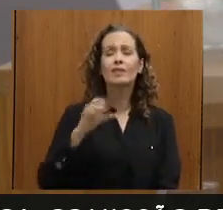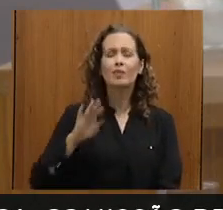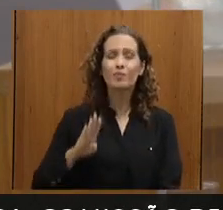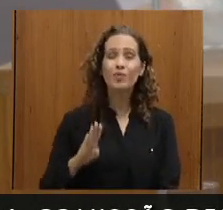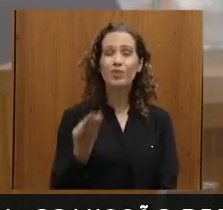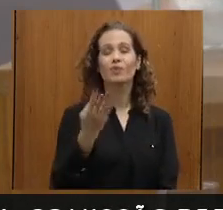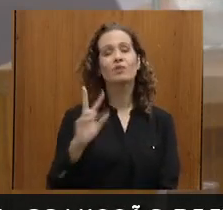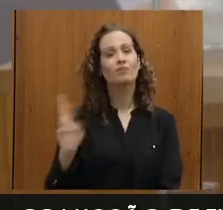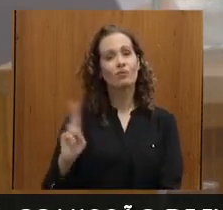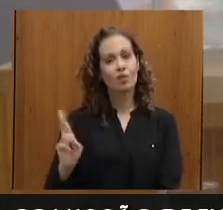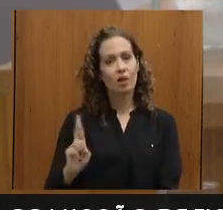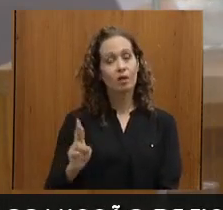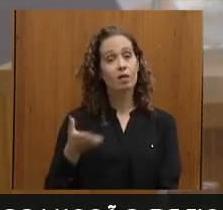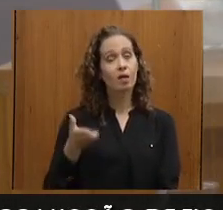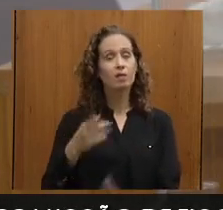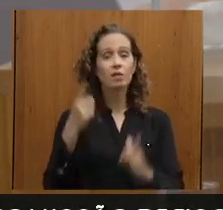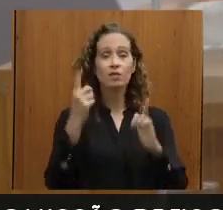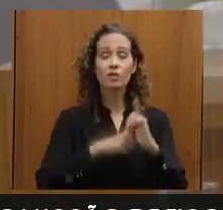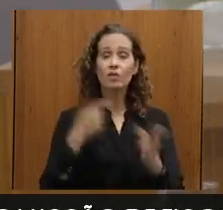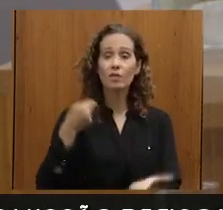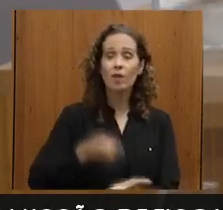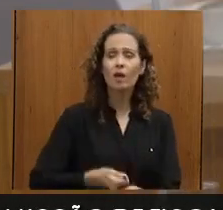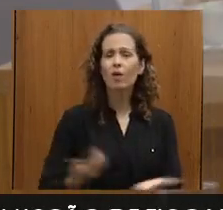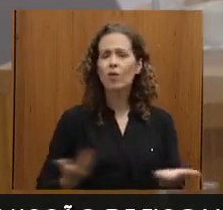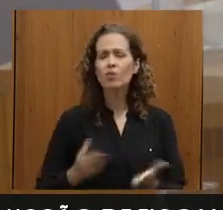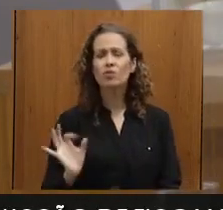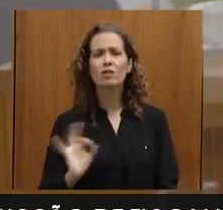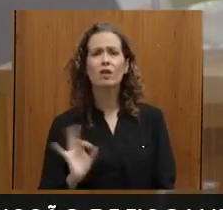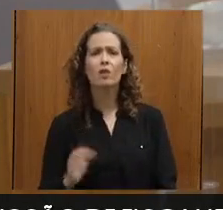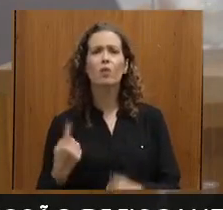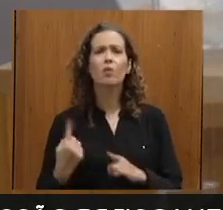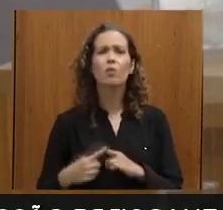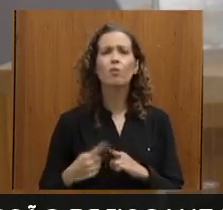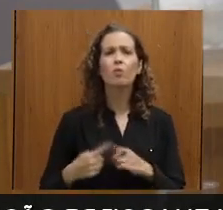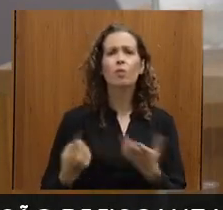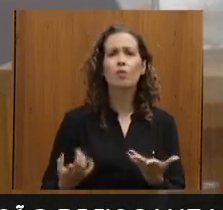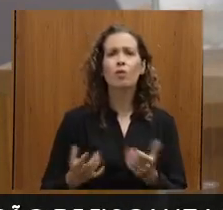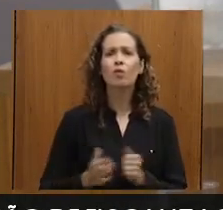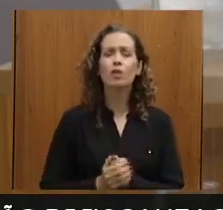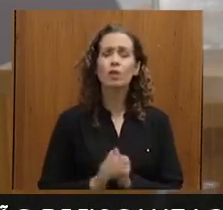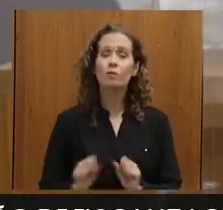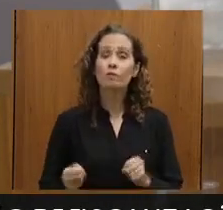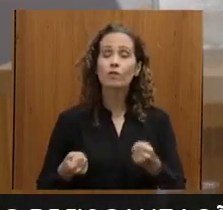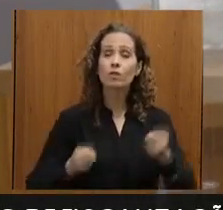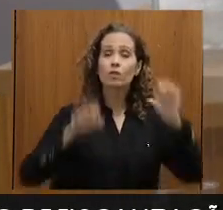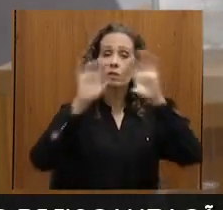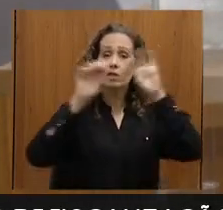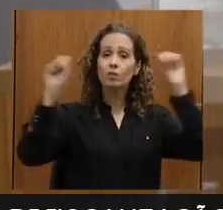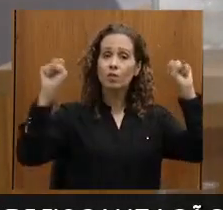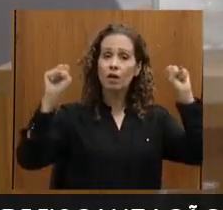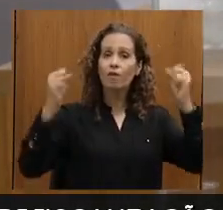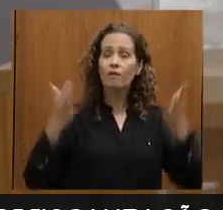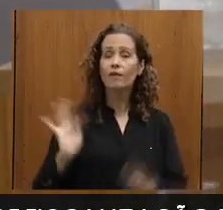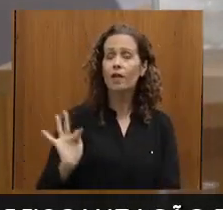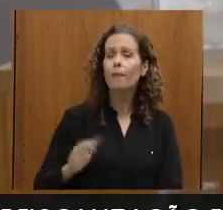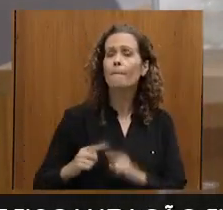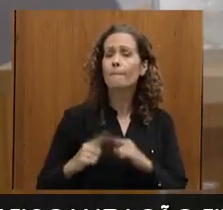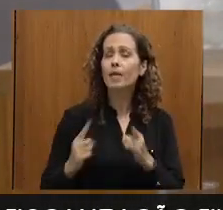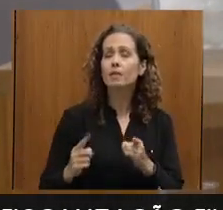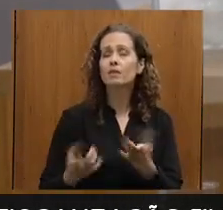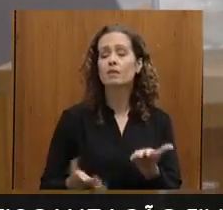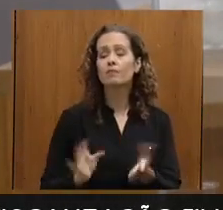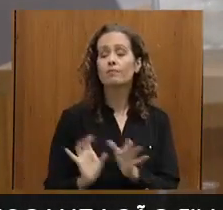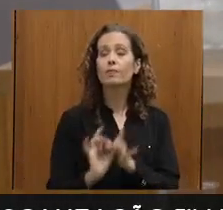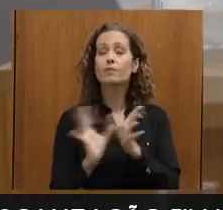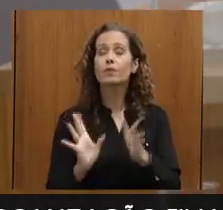reais, essa dívida não é paga hoje justamente por força de liminares do Superior Tribunal Federal que permitem que o Estado